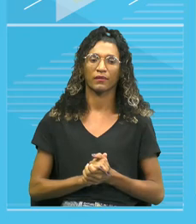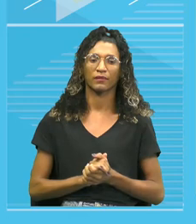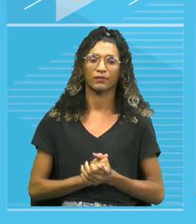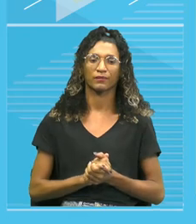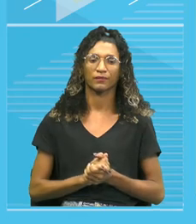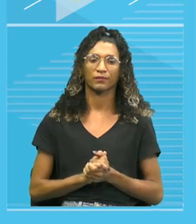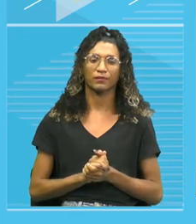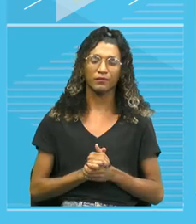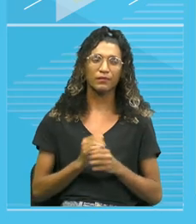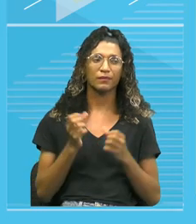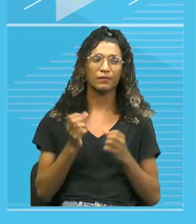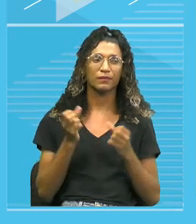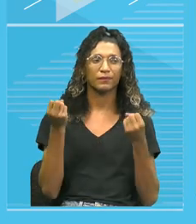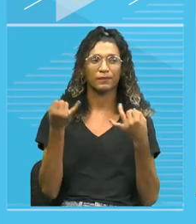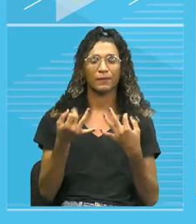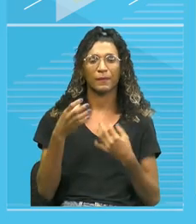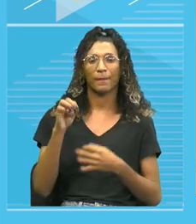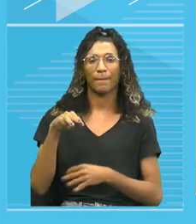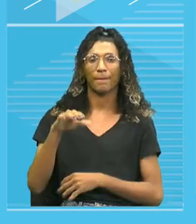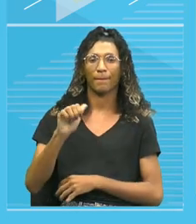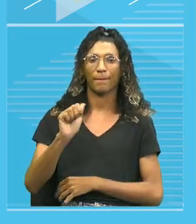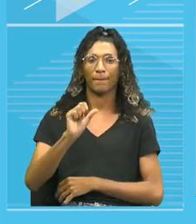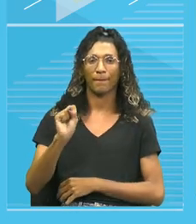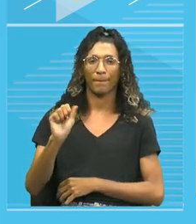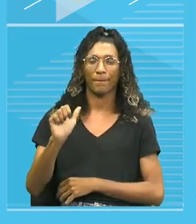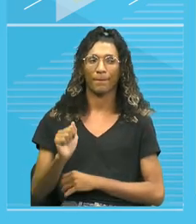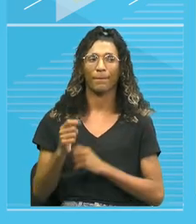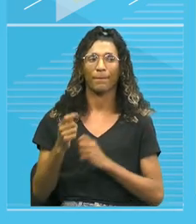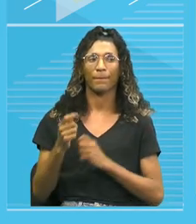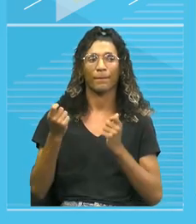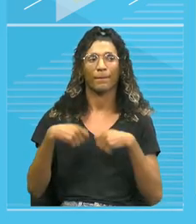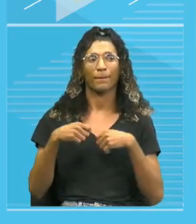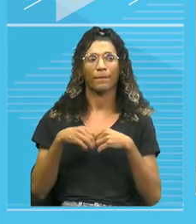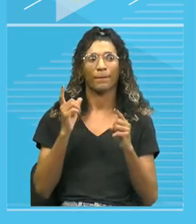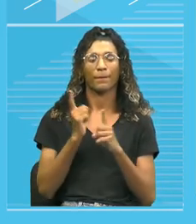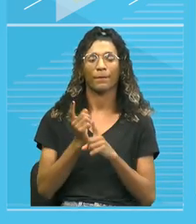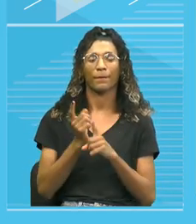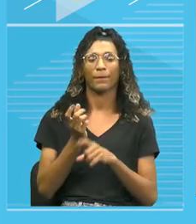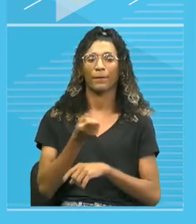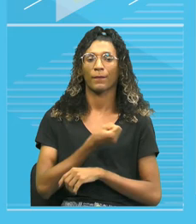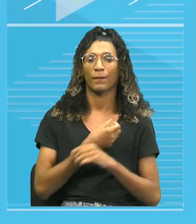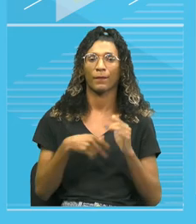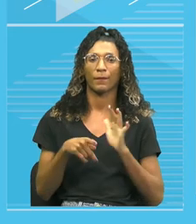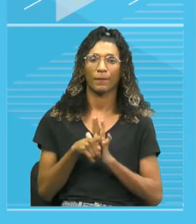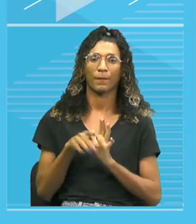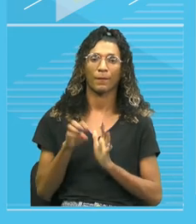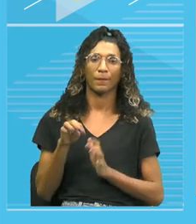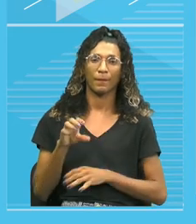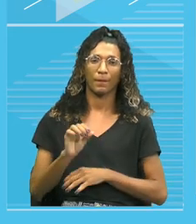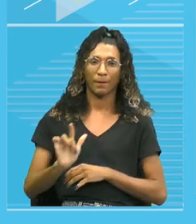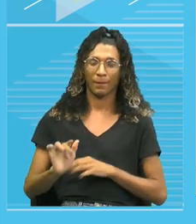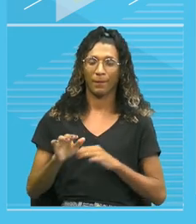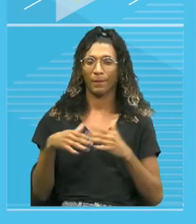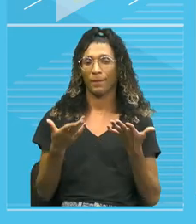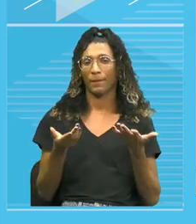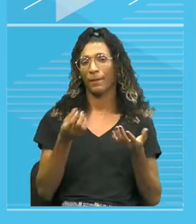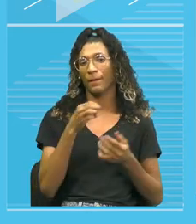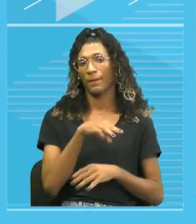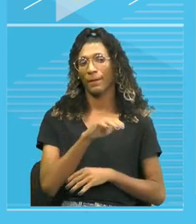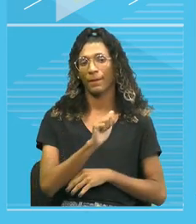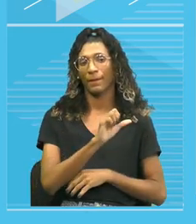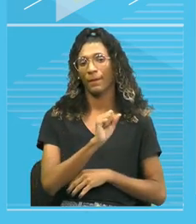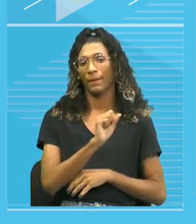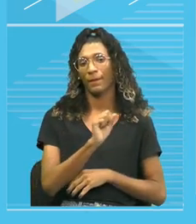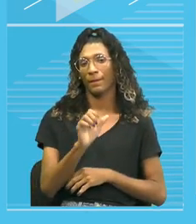quando fala em massa assim a gente vai para o número de mols qual será a massa de um mol de